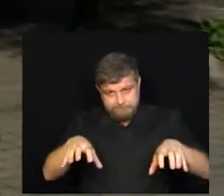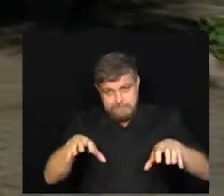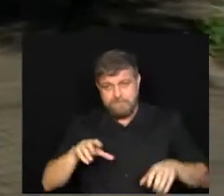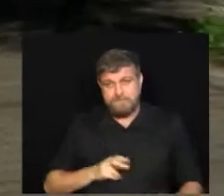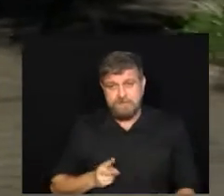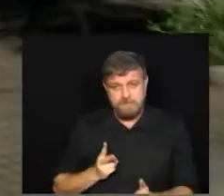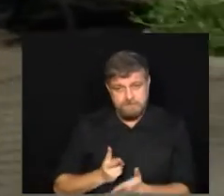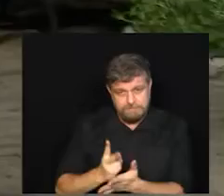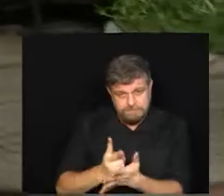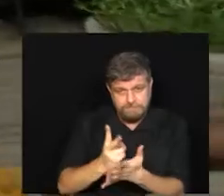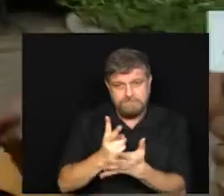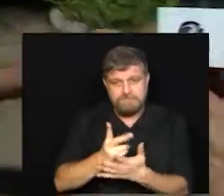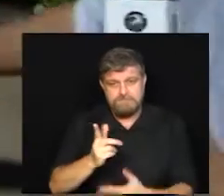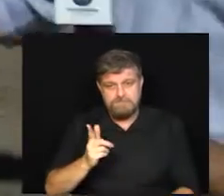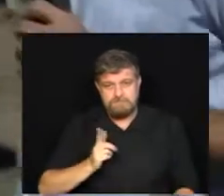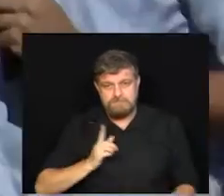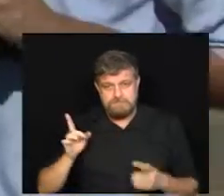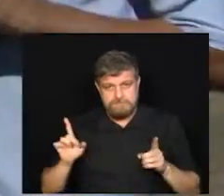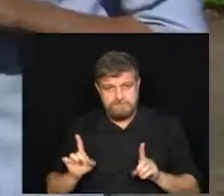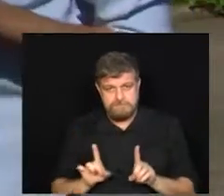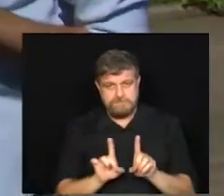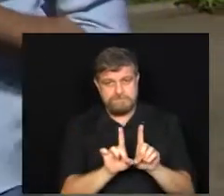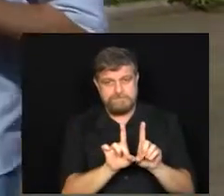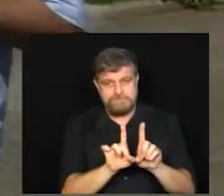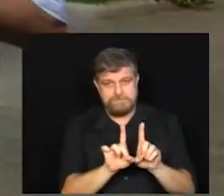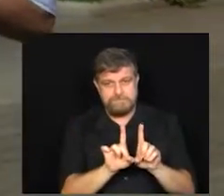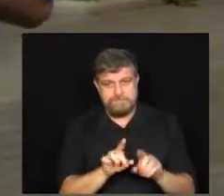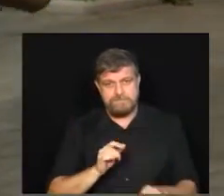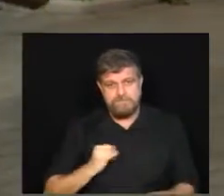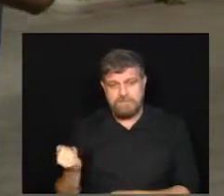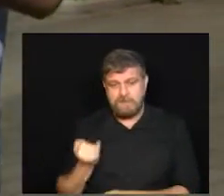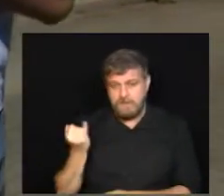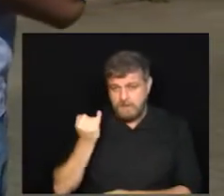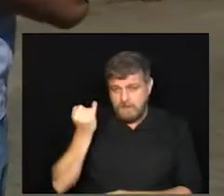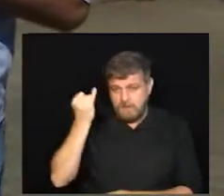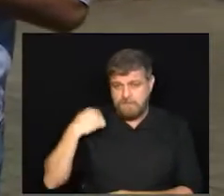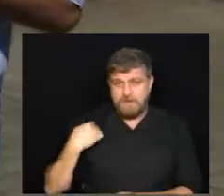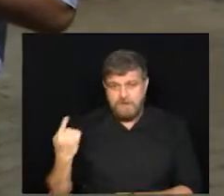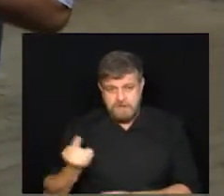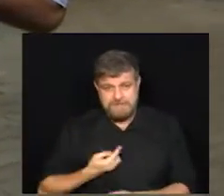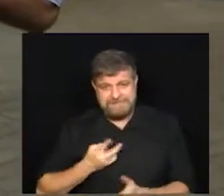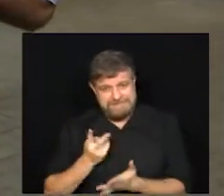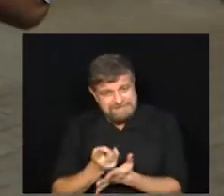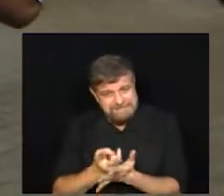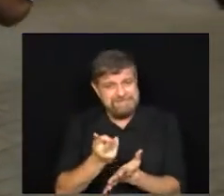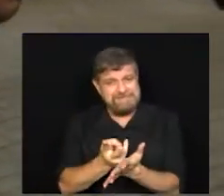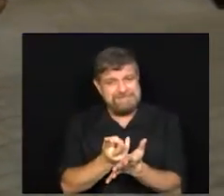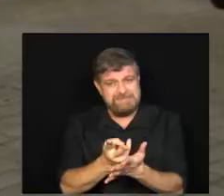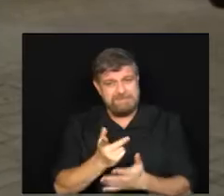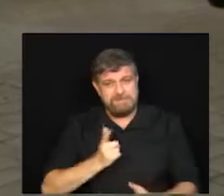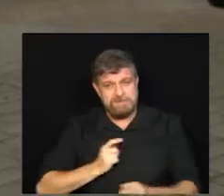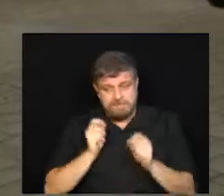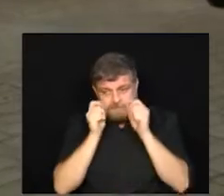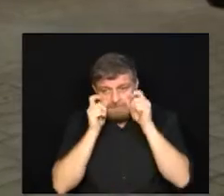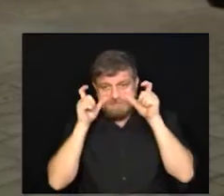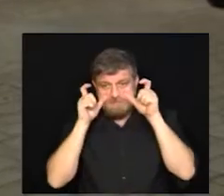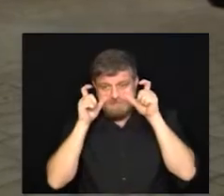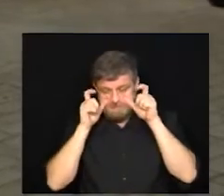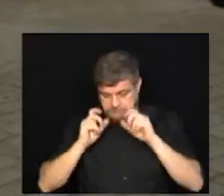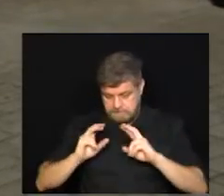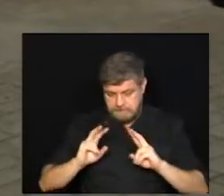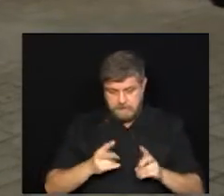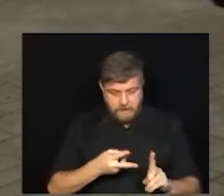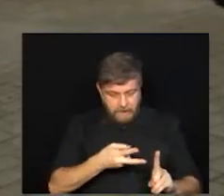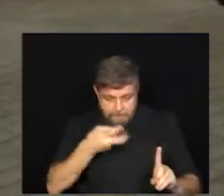sempre eu vou até chegar aqui do seu lado novamente. Por isso é tão importante a gente manter o alerta aos menores sinais, né? Para